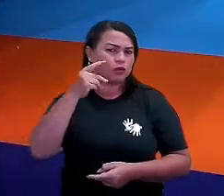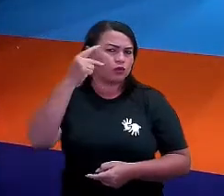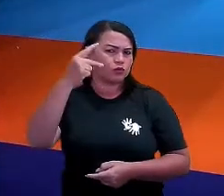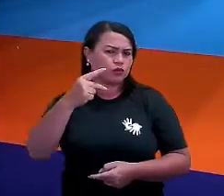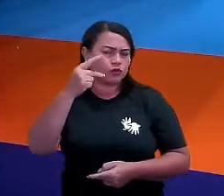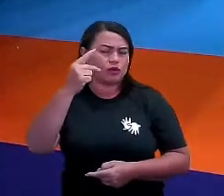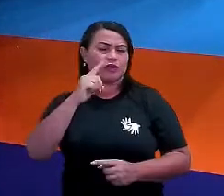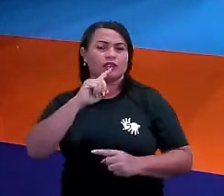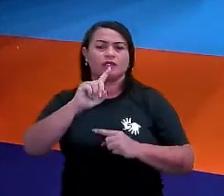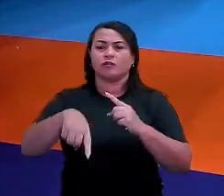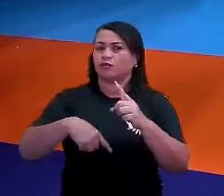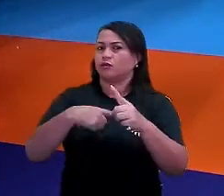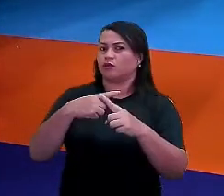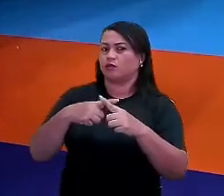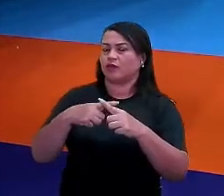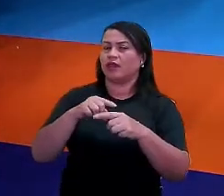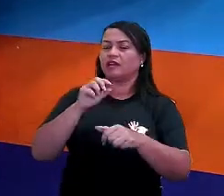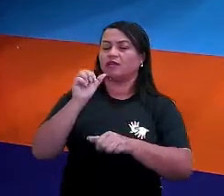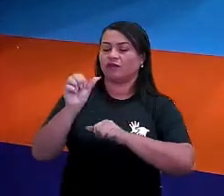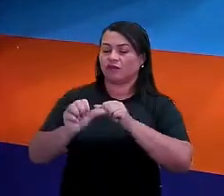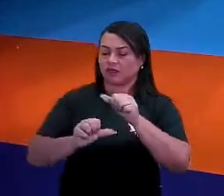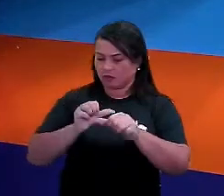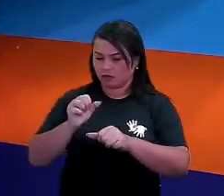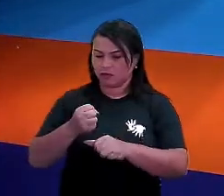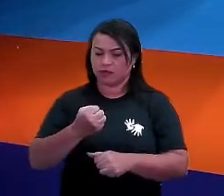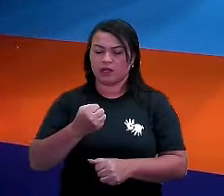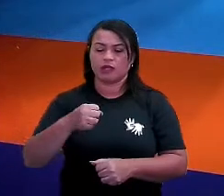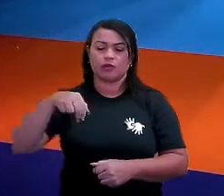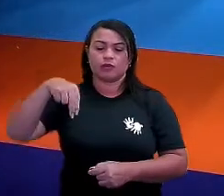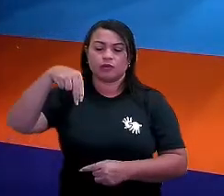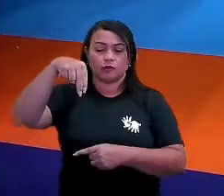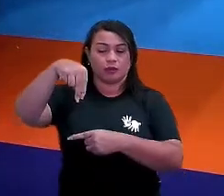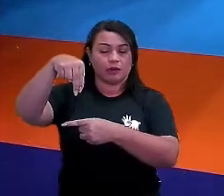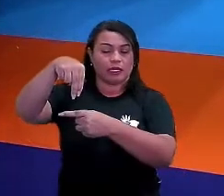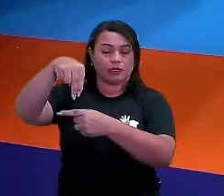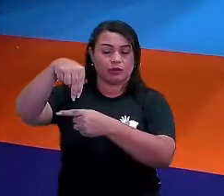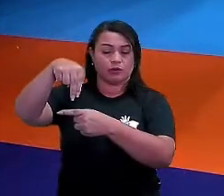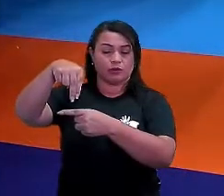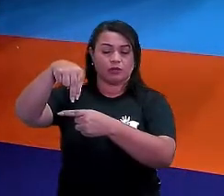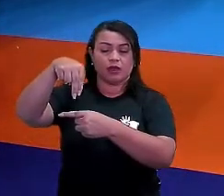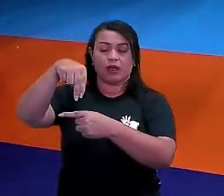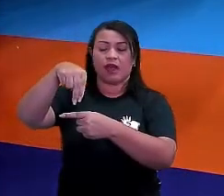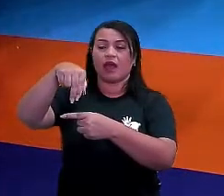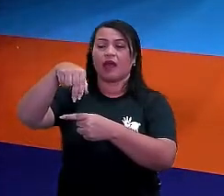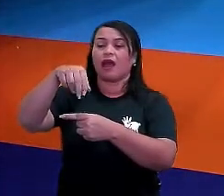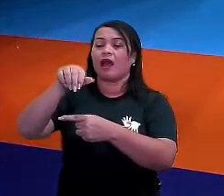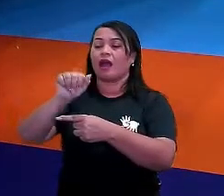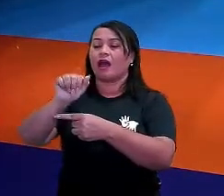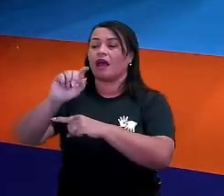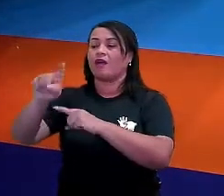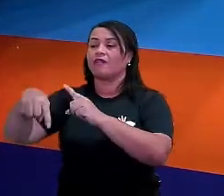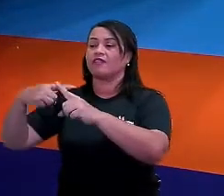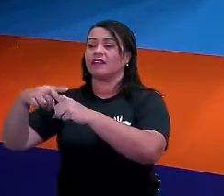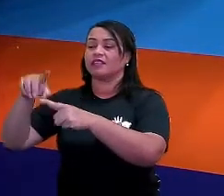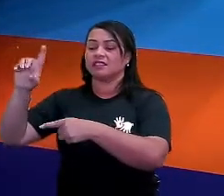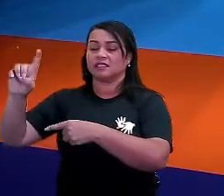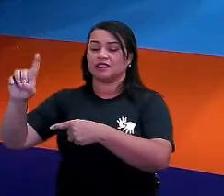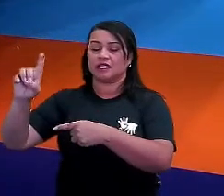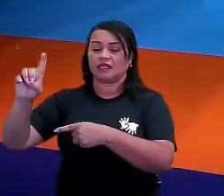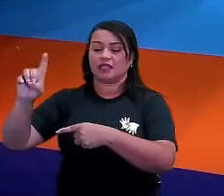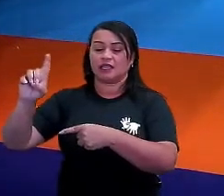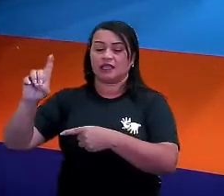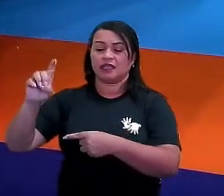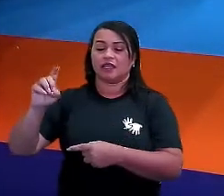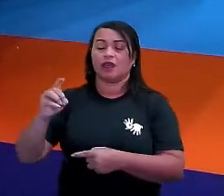multiplicados e vou transformar no numerador, tá? A vezes D. Esses dois estão